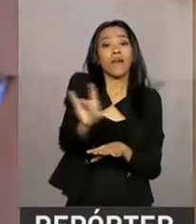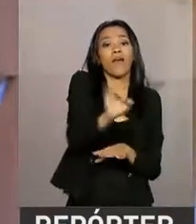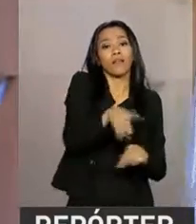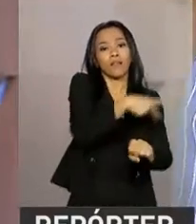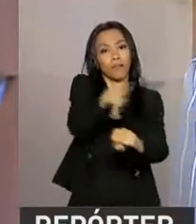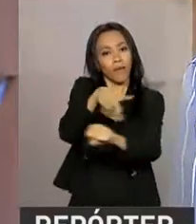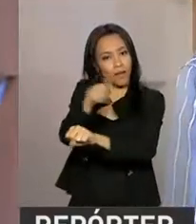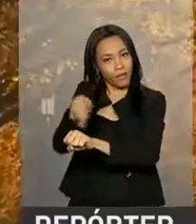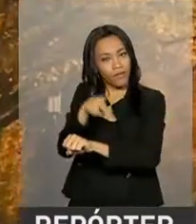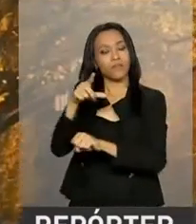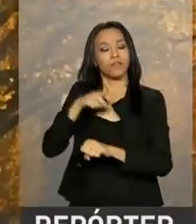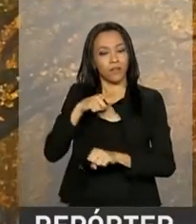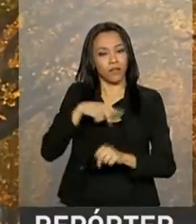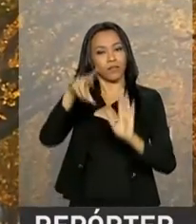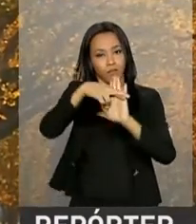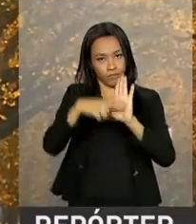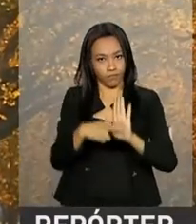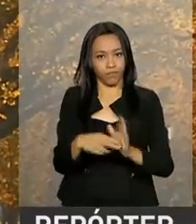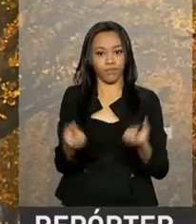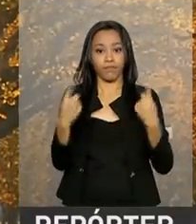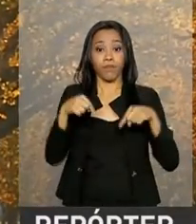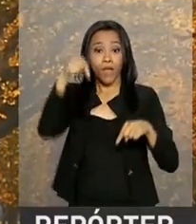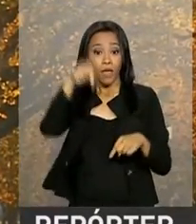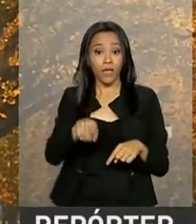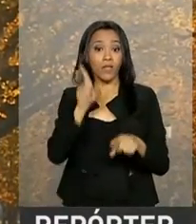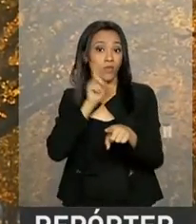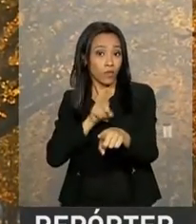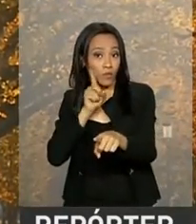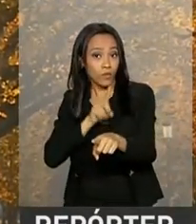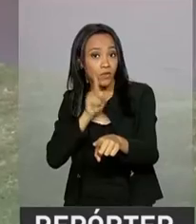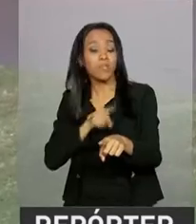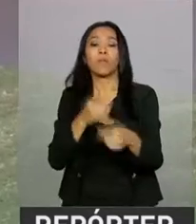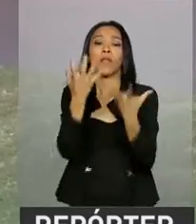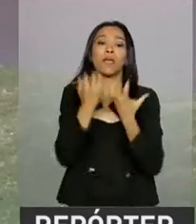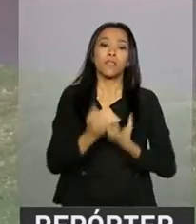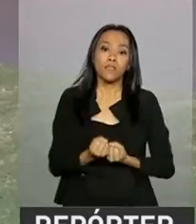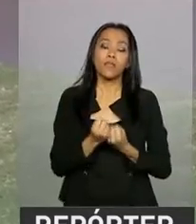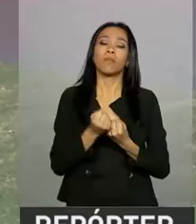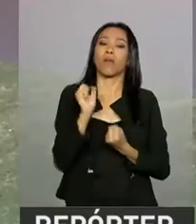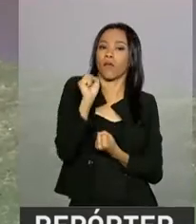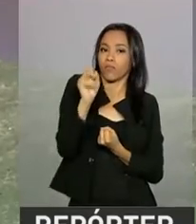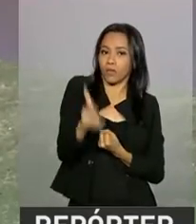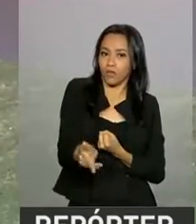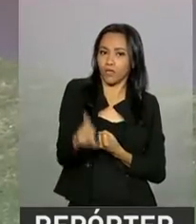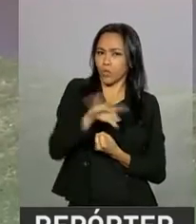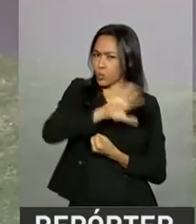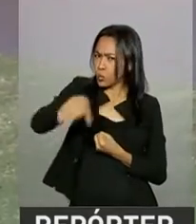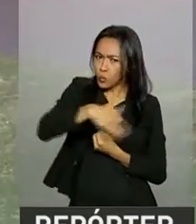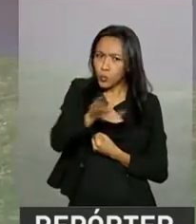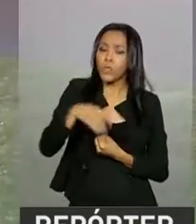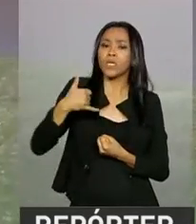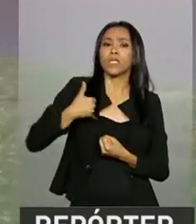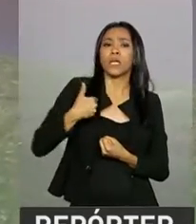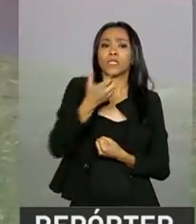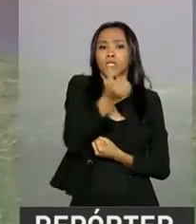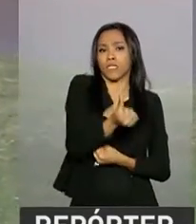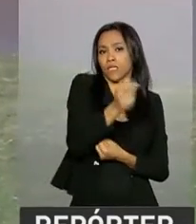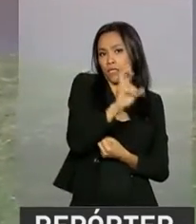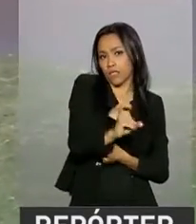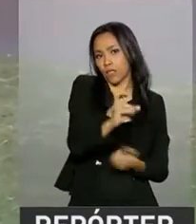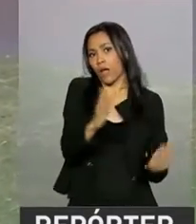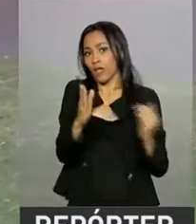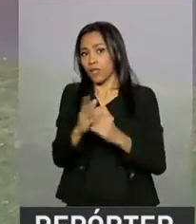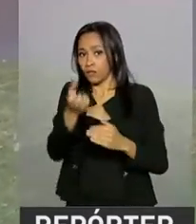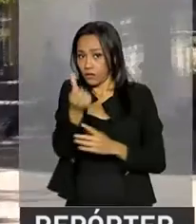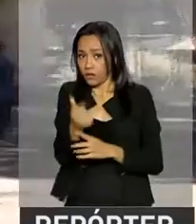o que convém para si. Aqui nos Estados Unidos, para receber os benefícios totais, os cidadãos devem ter entre 65 a